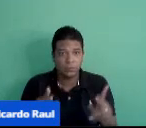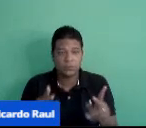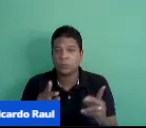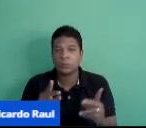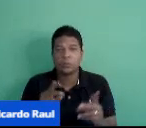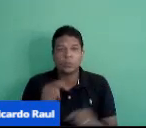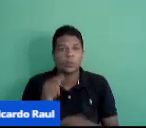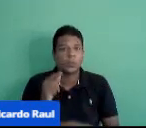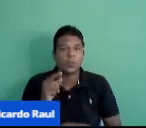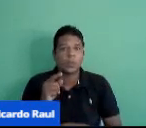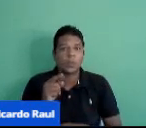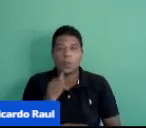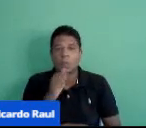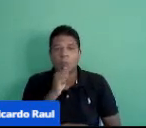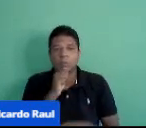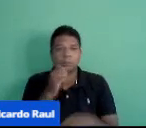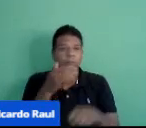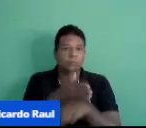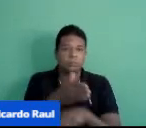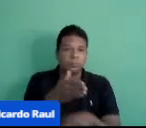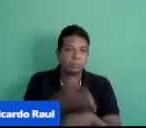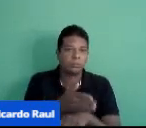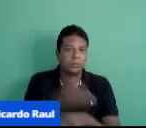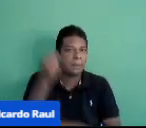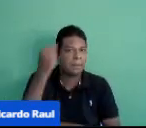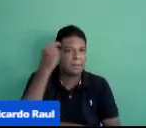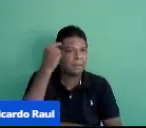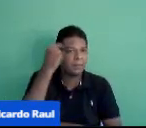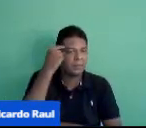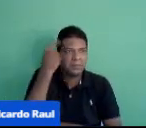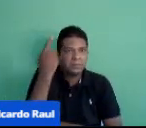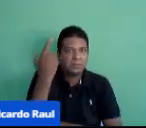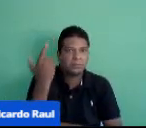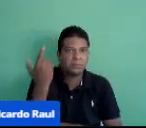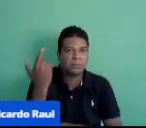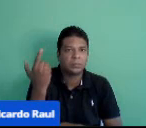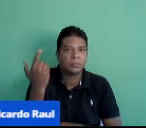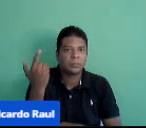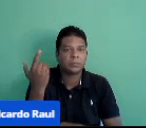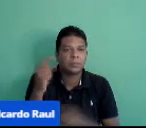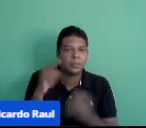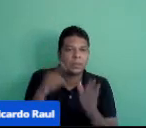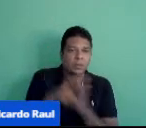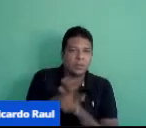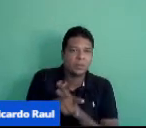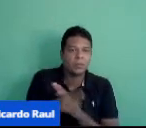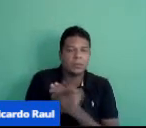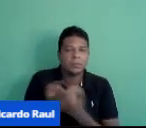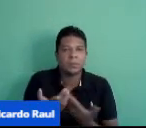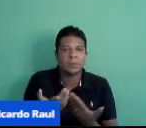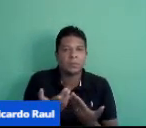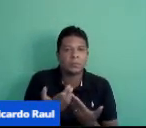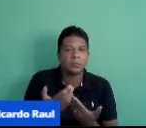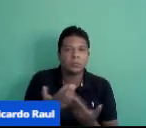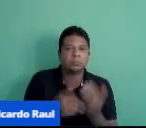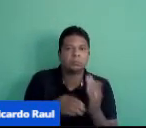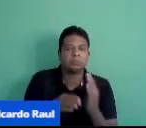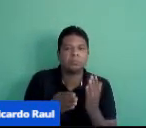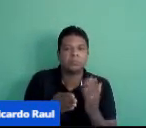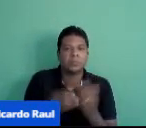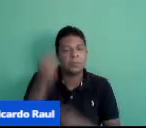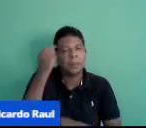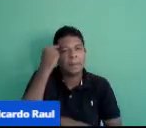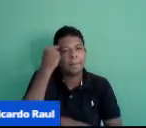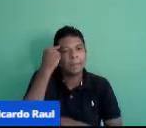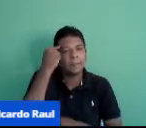acesso, ainda, na verdade, eu nem tinha pensado nessa possibilidade, até a pergunta no momento, não tinha chegado a essa... Mas,